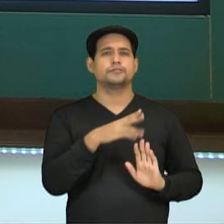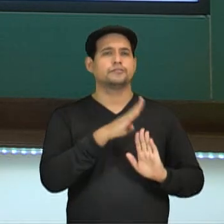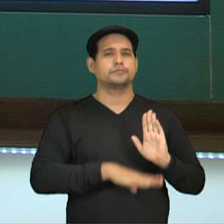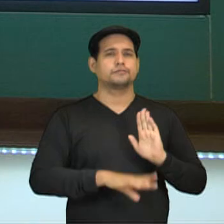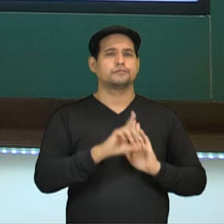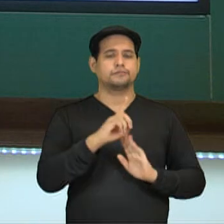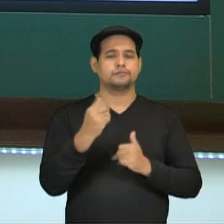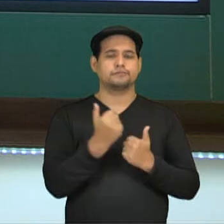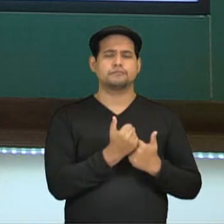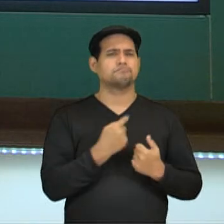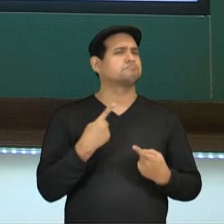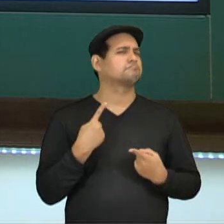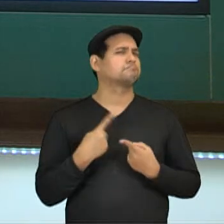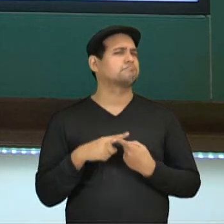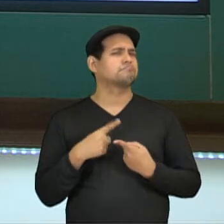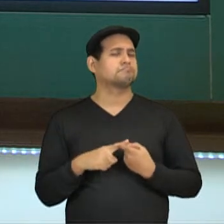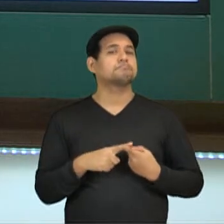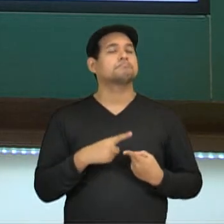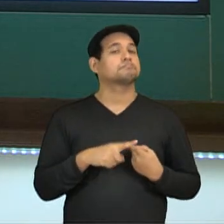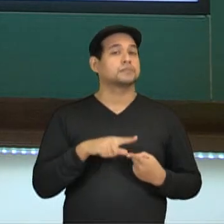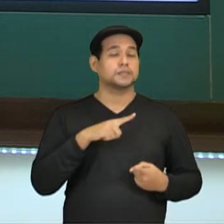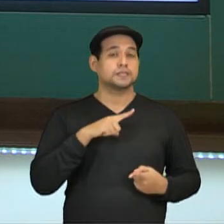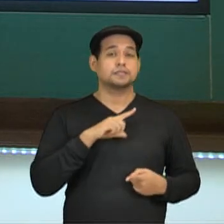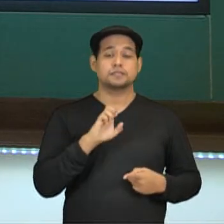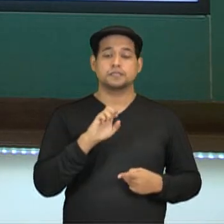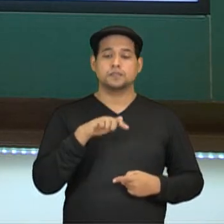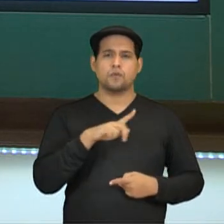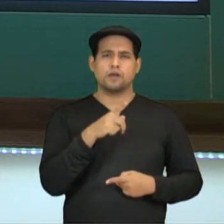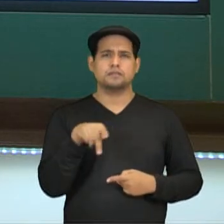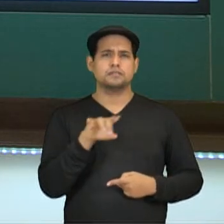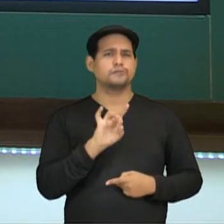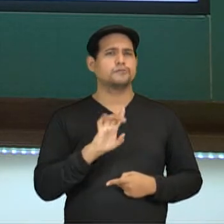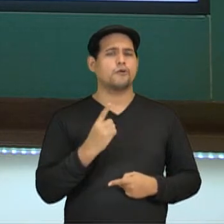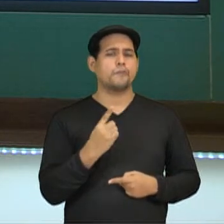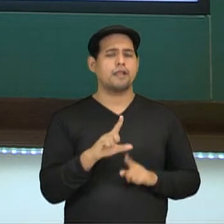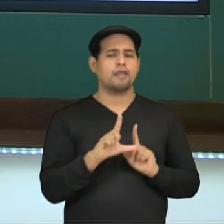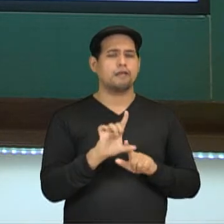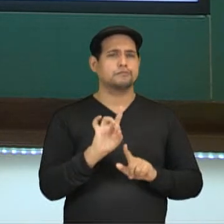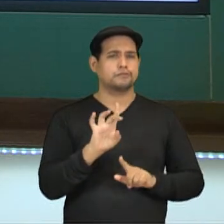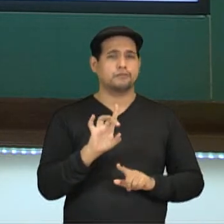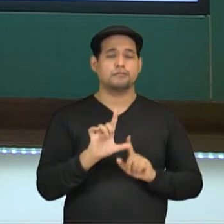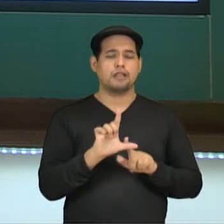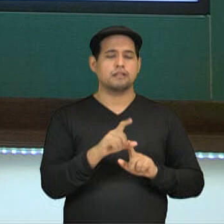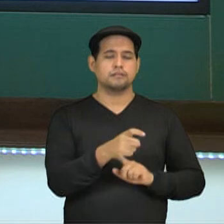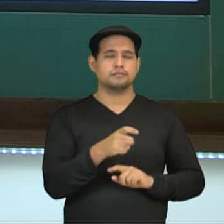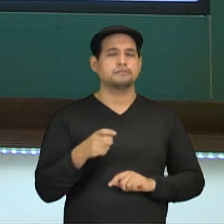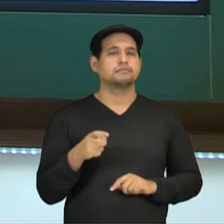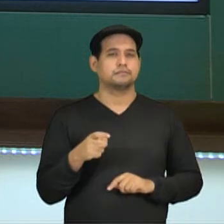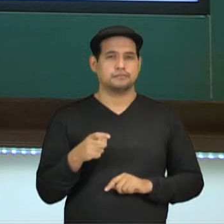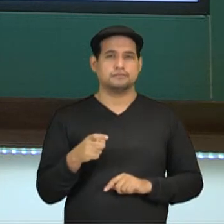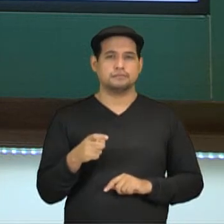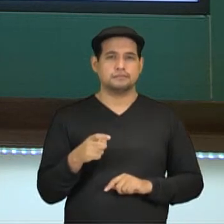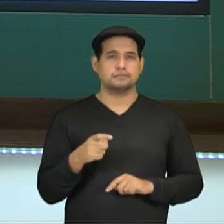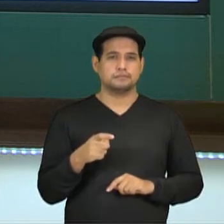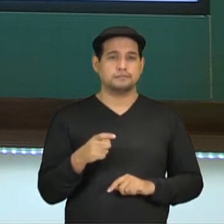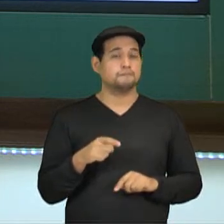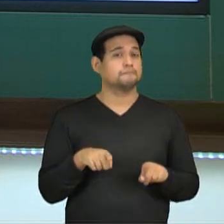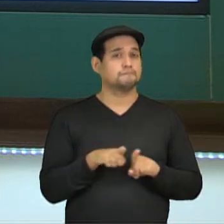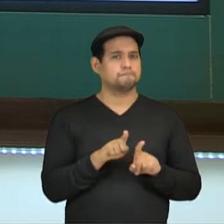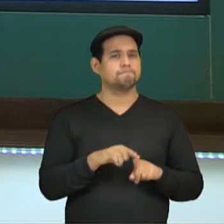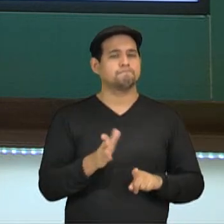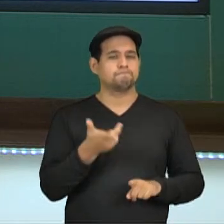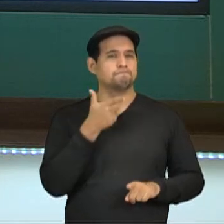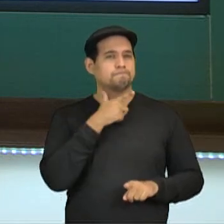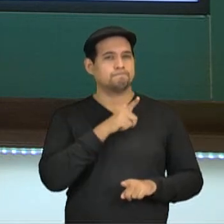lugar. Por quê? Porque eu vou ter uma equação com apenas uma letra, a letra x. Logo, eu